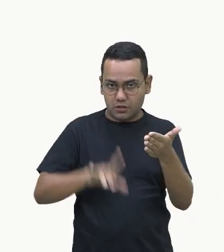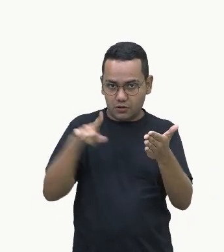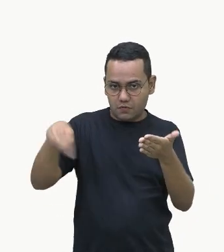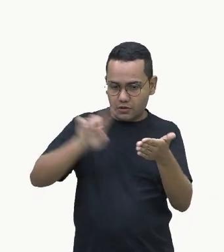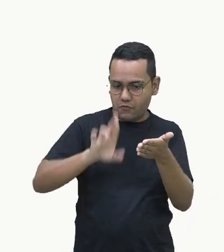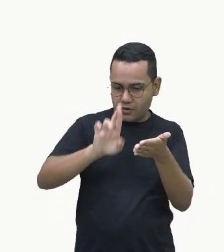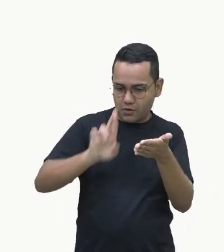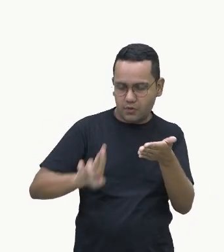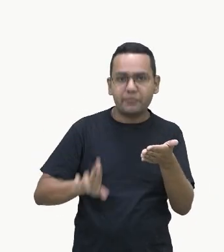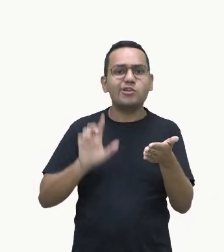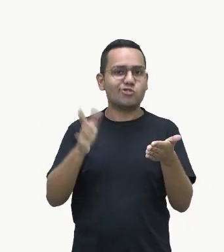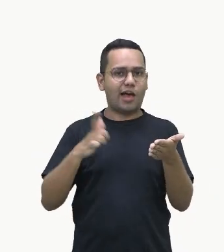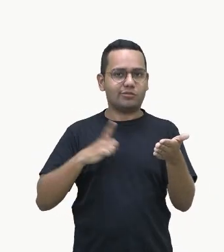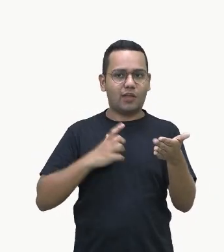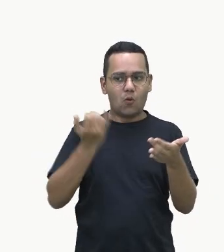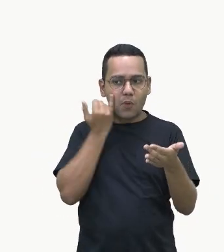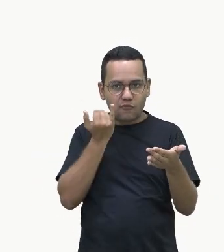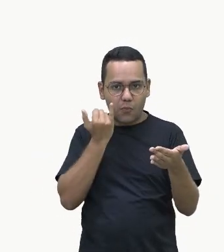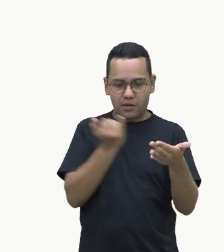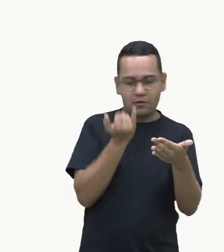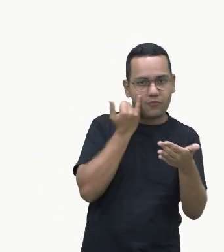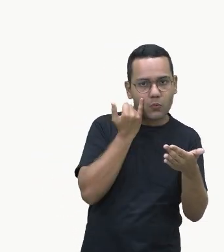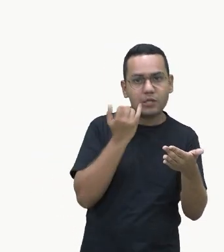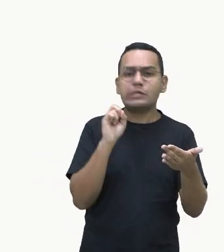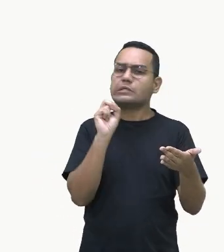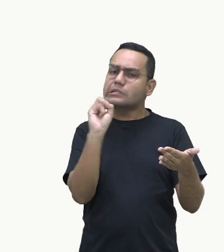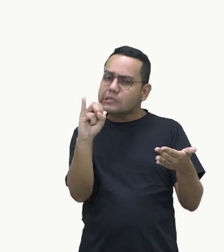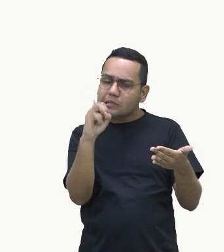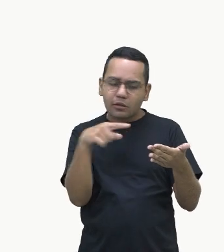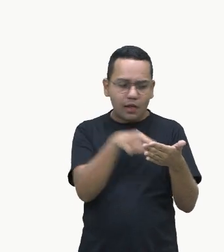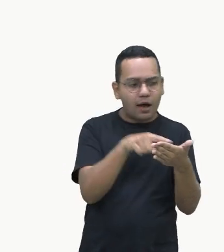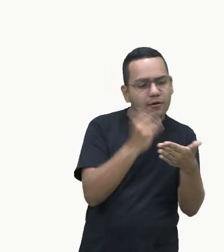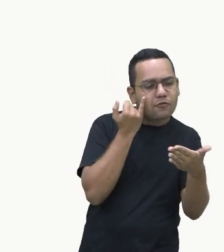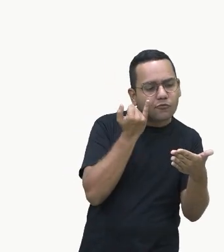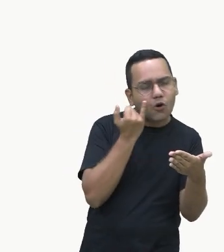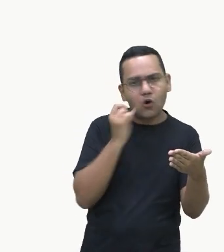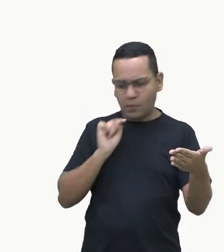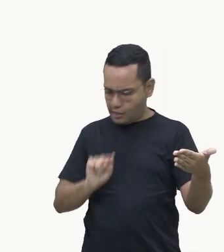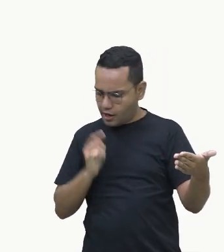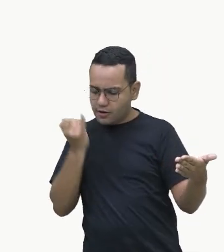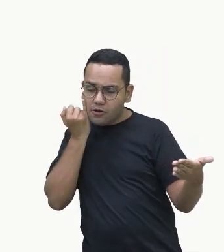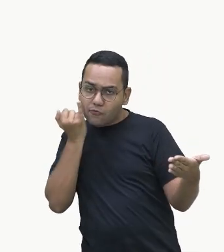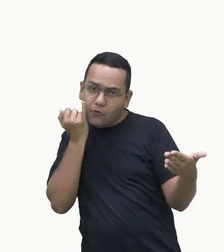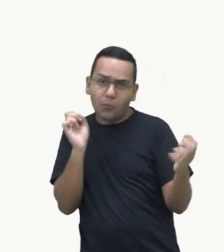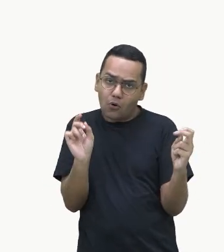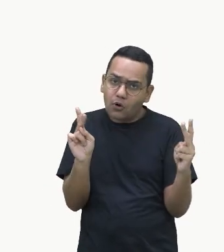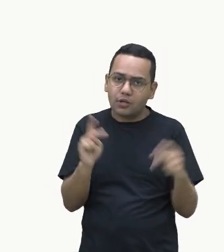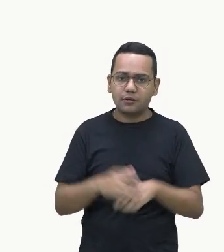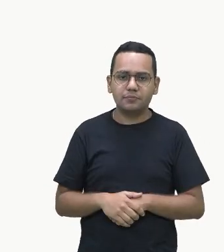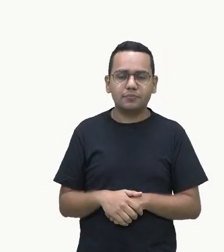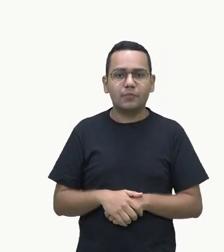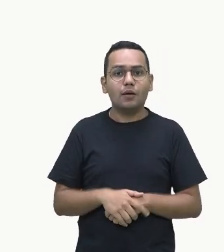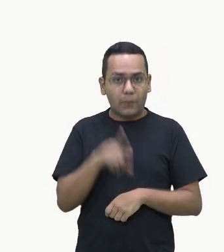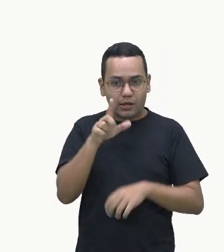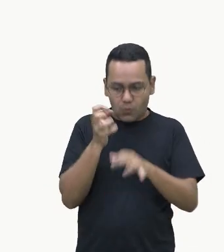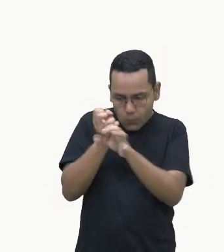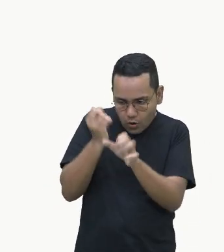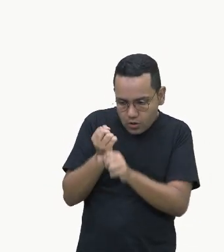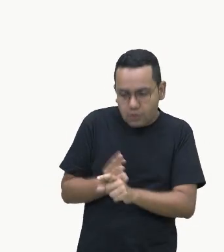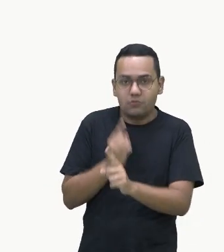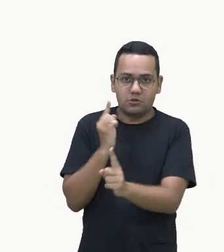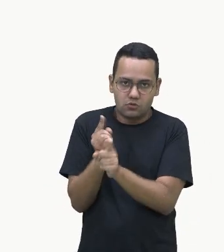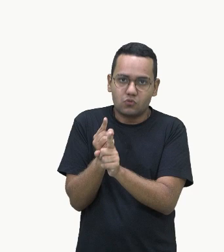ter o valor determinado. Se não tiver o valor do B, vai ter o valor do A, e assim vai caminhando para que você consiga calcular.